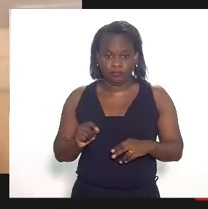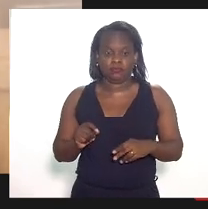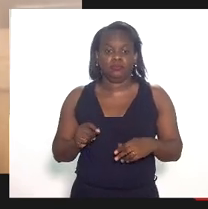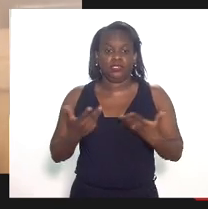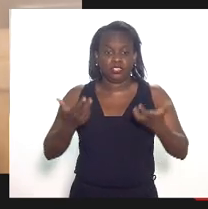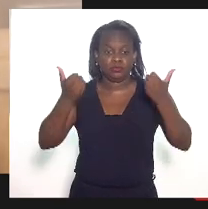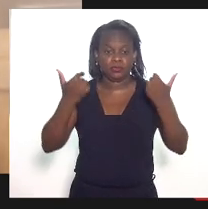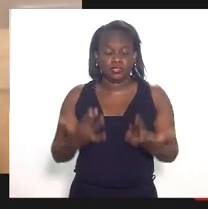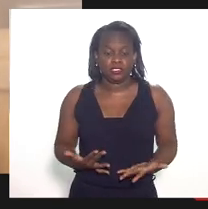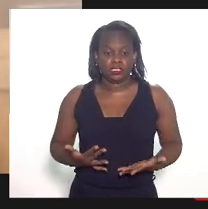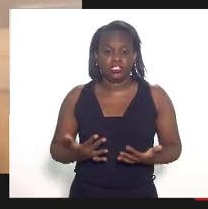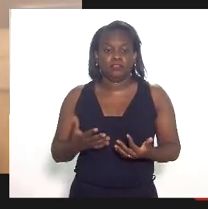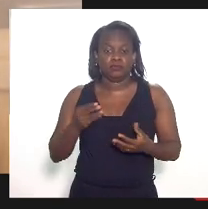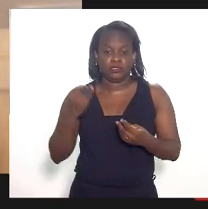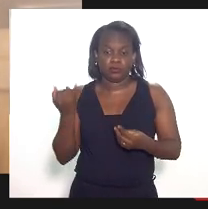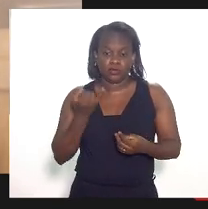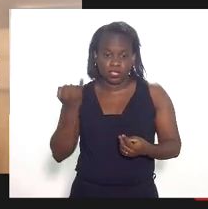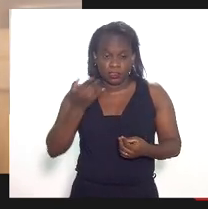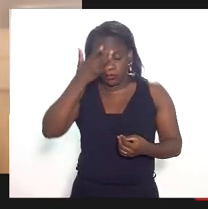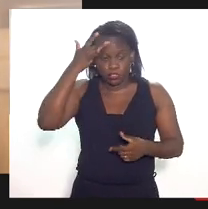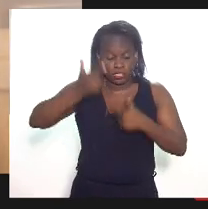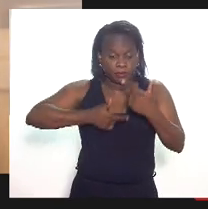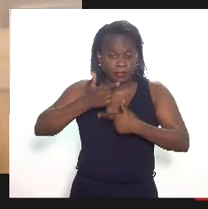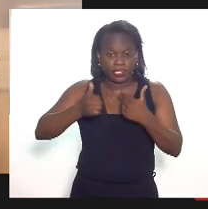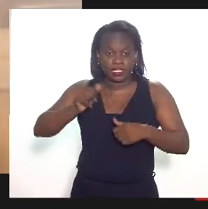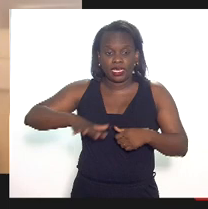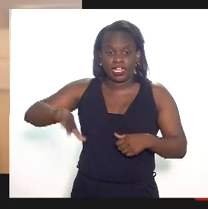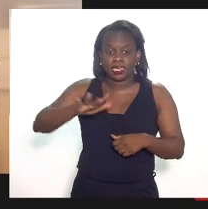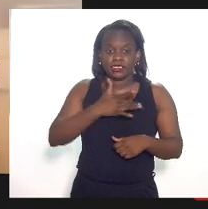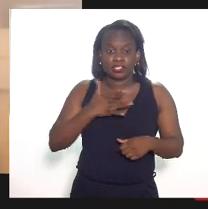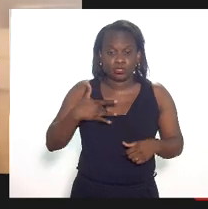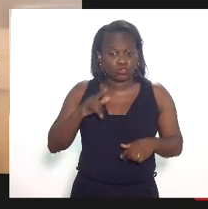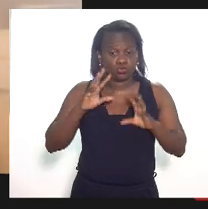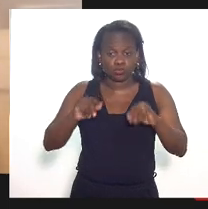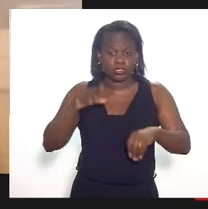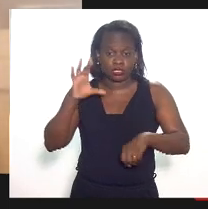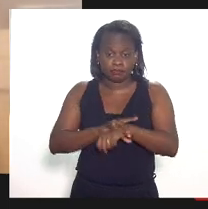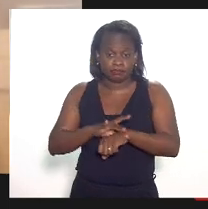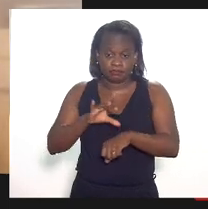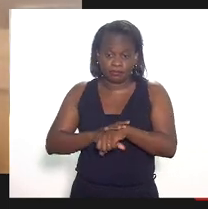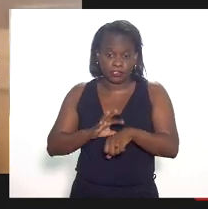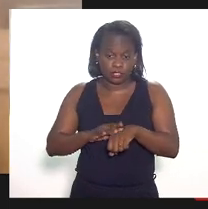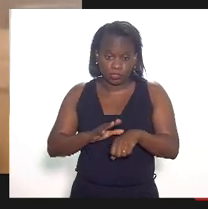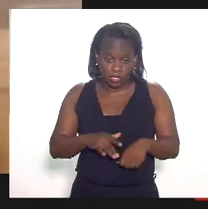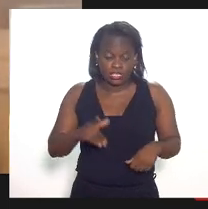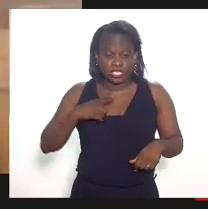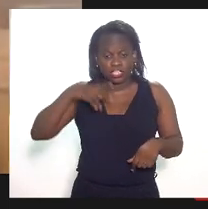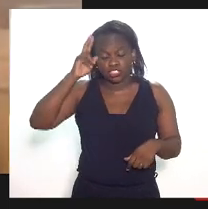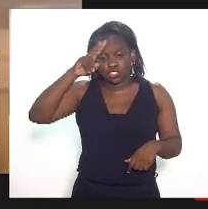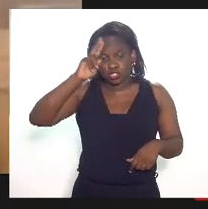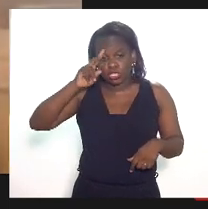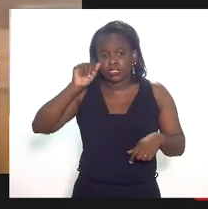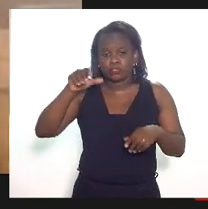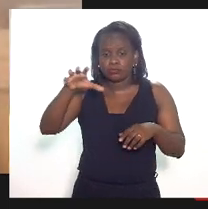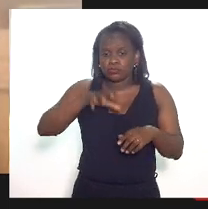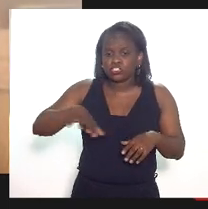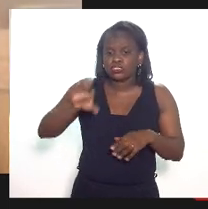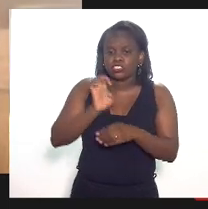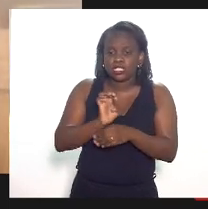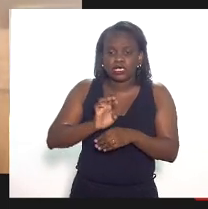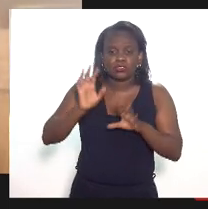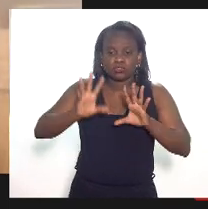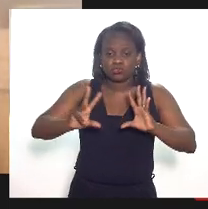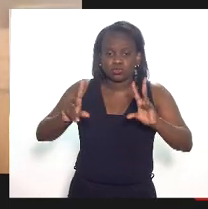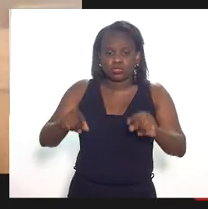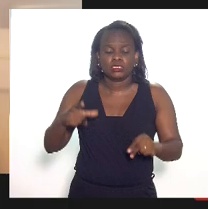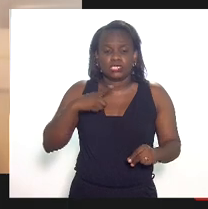de dizer, bastante importante, que os trabalhadores da saúde estão ficando muito doentes. Nós temos relatos aí em todas as regiões, todos os estados,